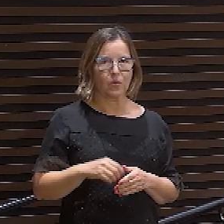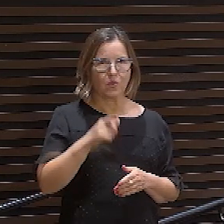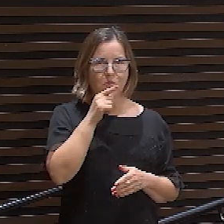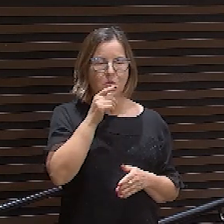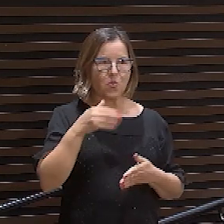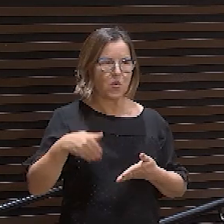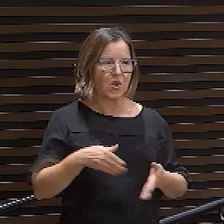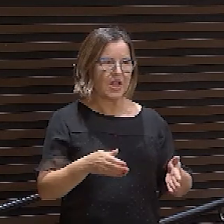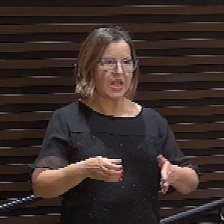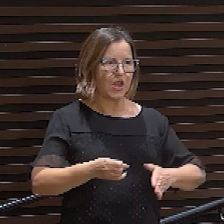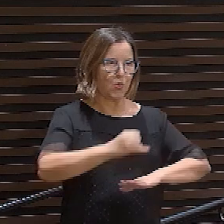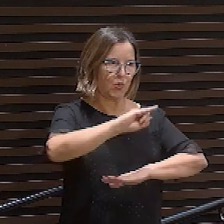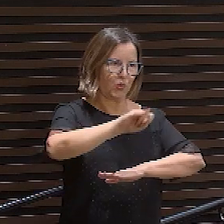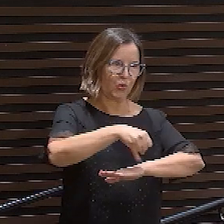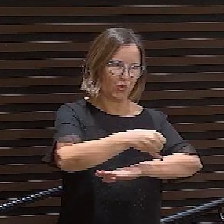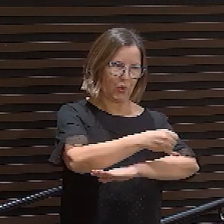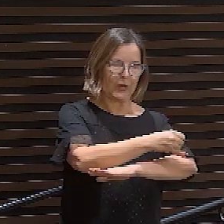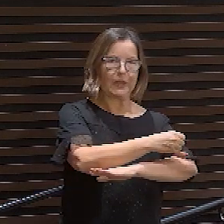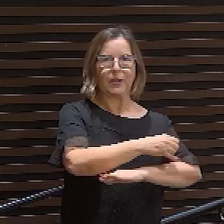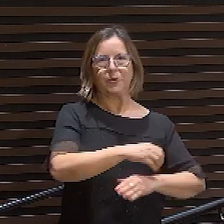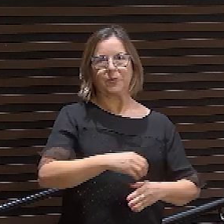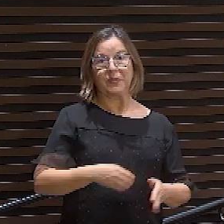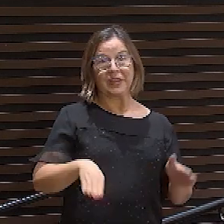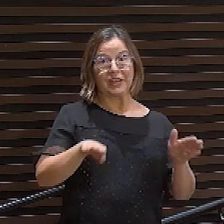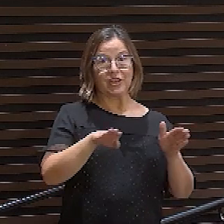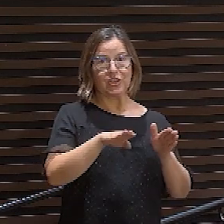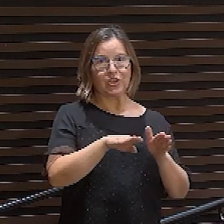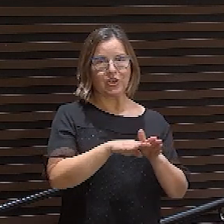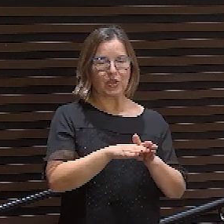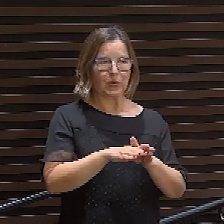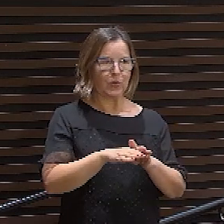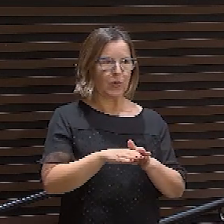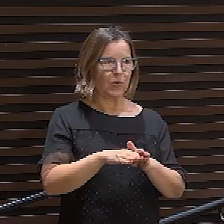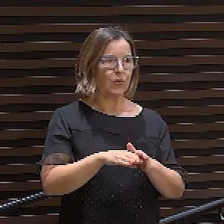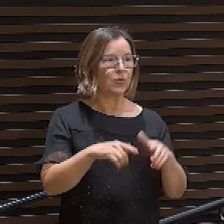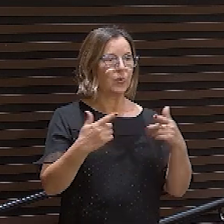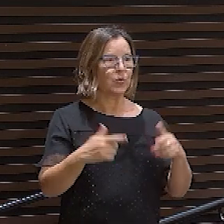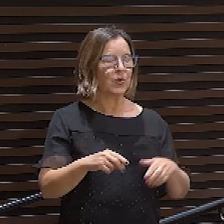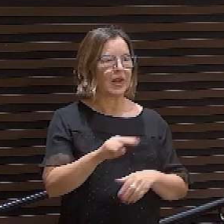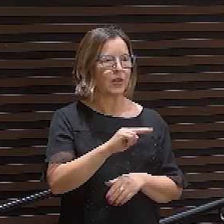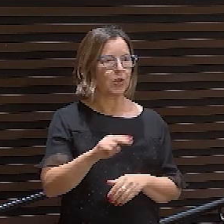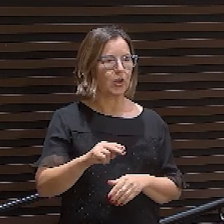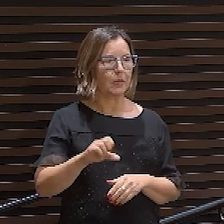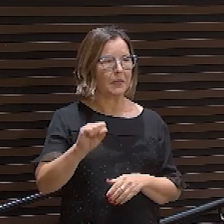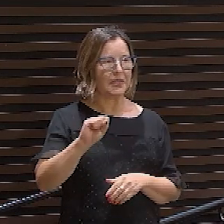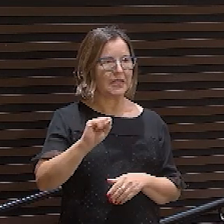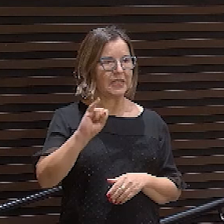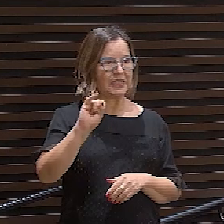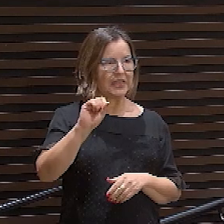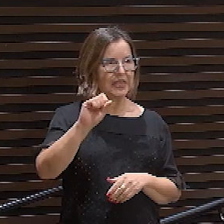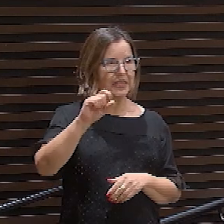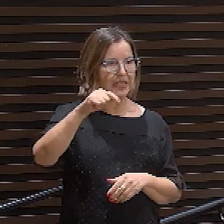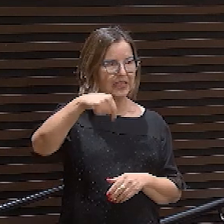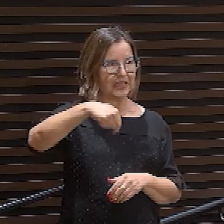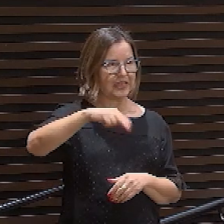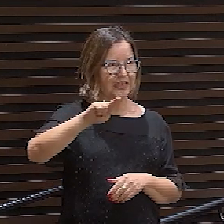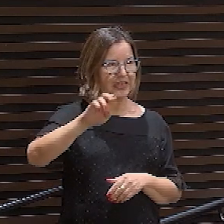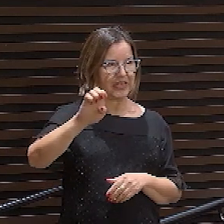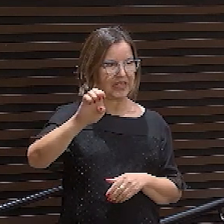e ele chegou à terra de Siquém, até o carvalho de